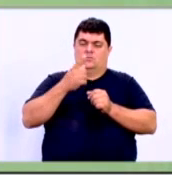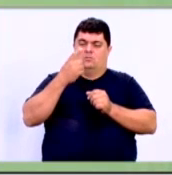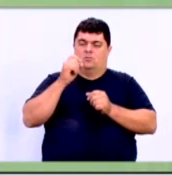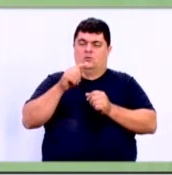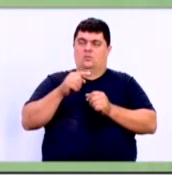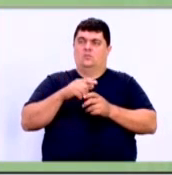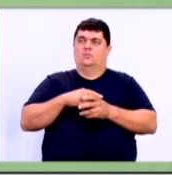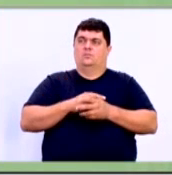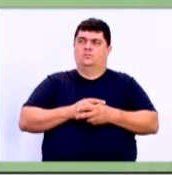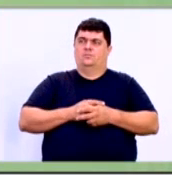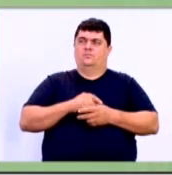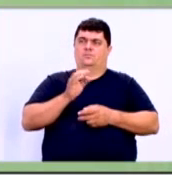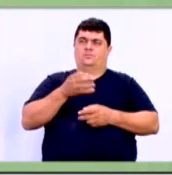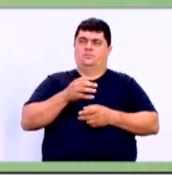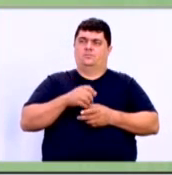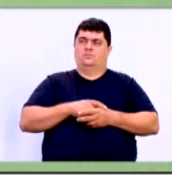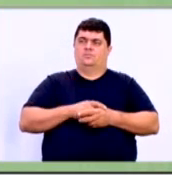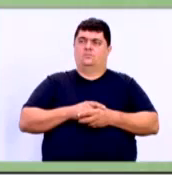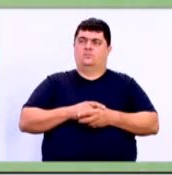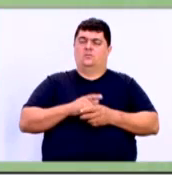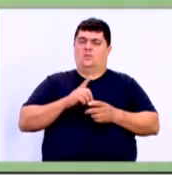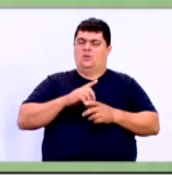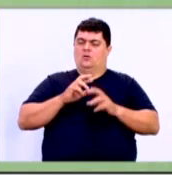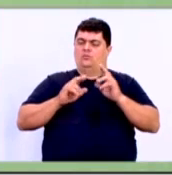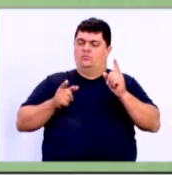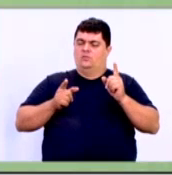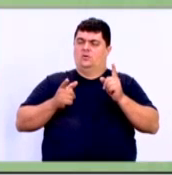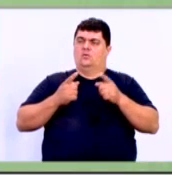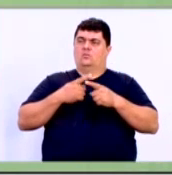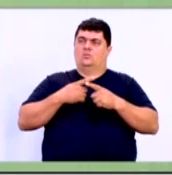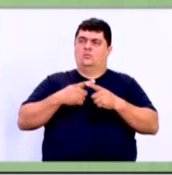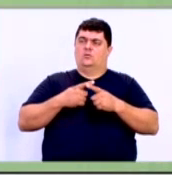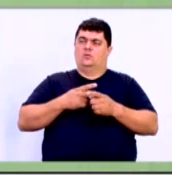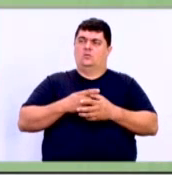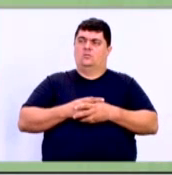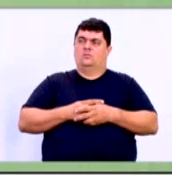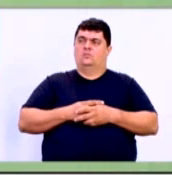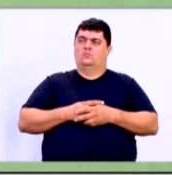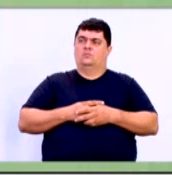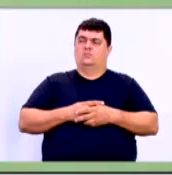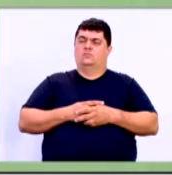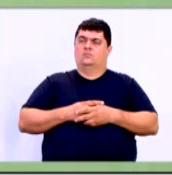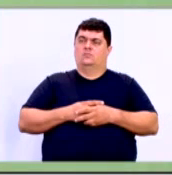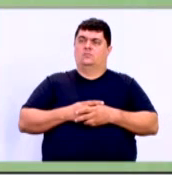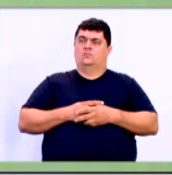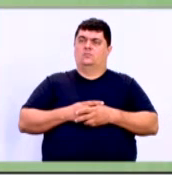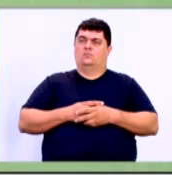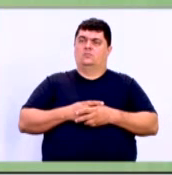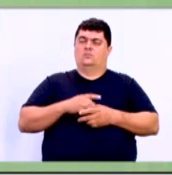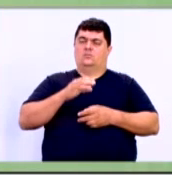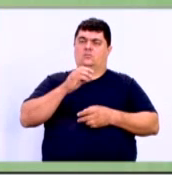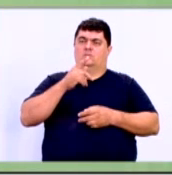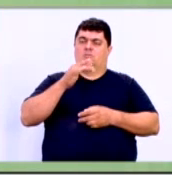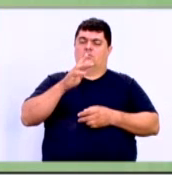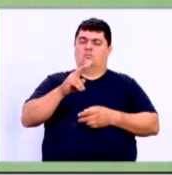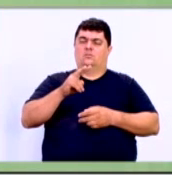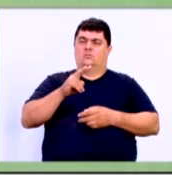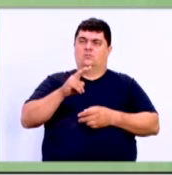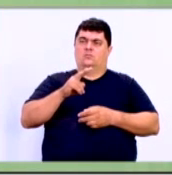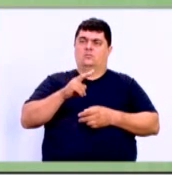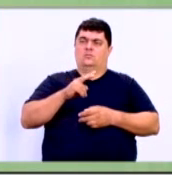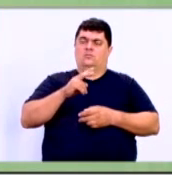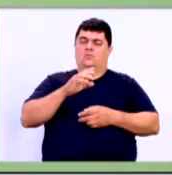produtos, certo? Viu que tem uma diferença entre um e outro? Exatamente isso. CPV. O que é o CPV?